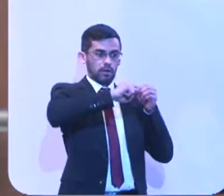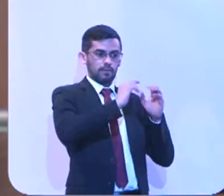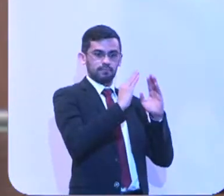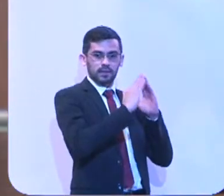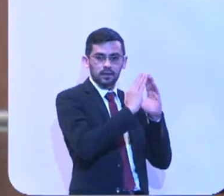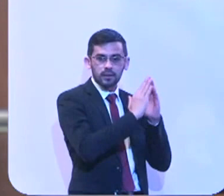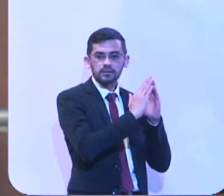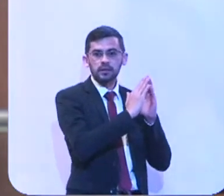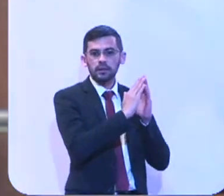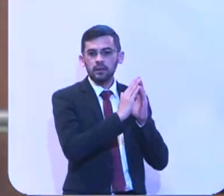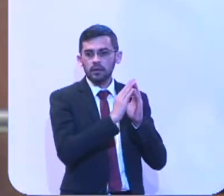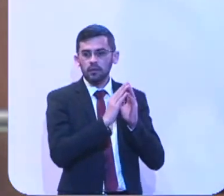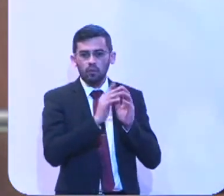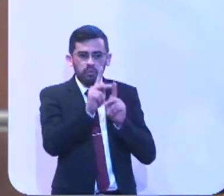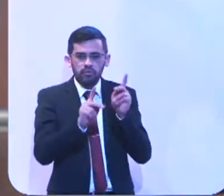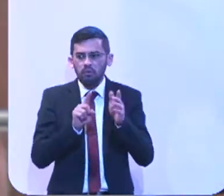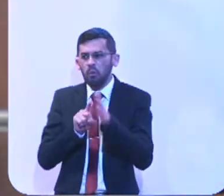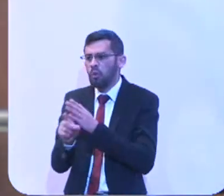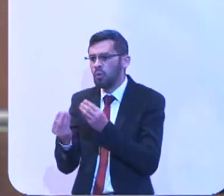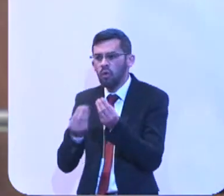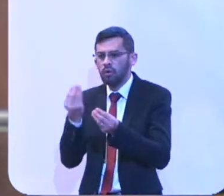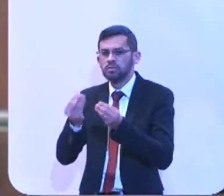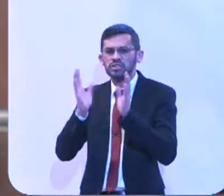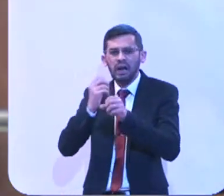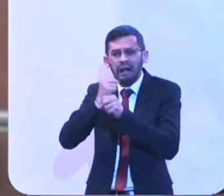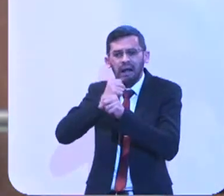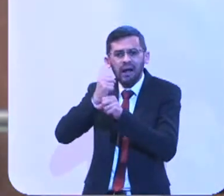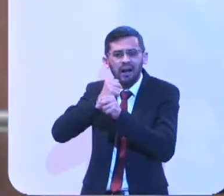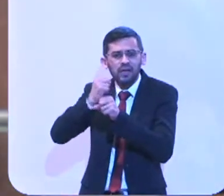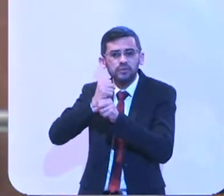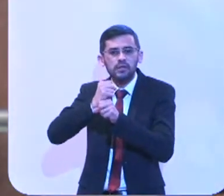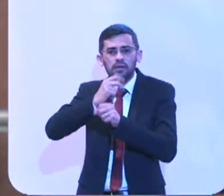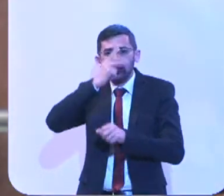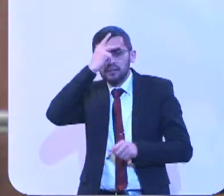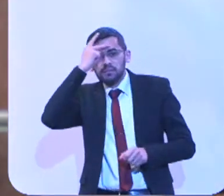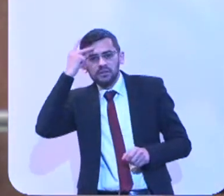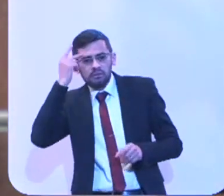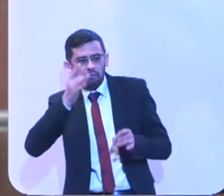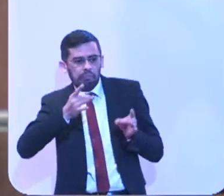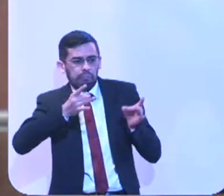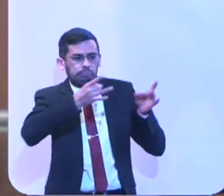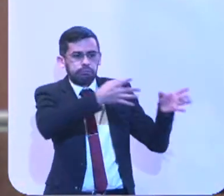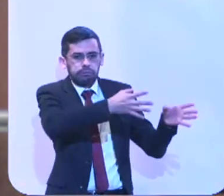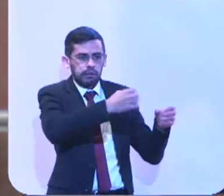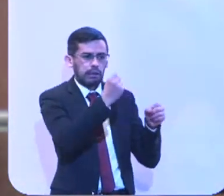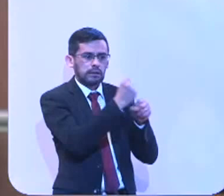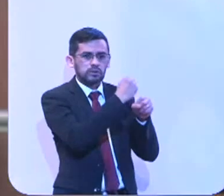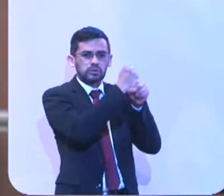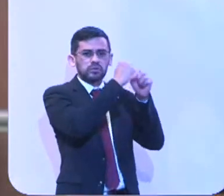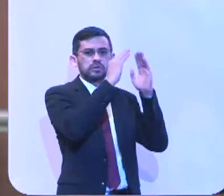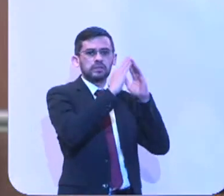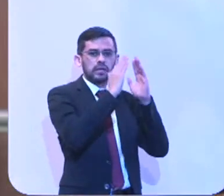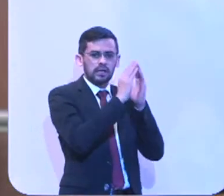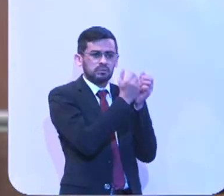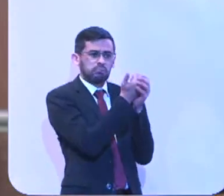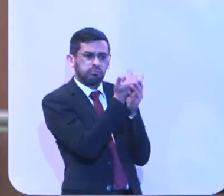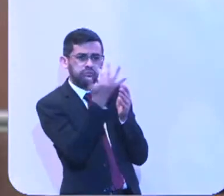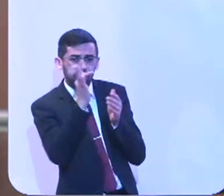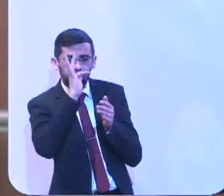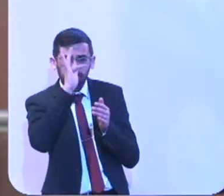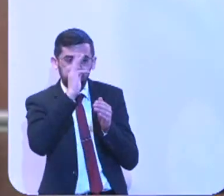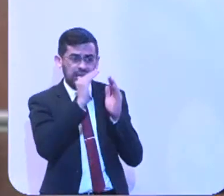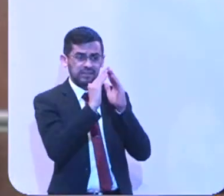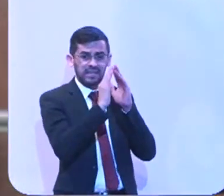como? Depois de tanto tempo, as pessoas iam abandonar suas construções, os seus jardins, as